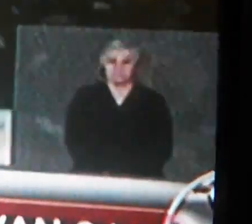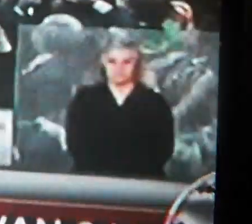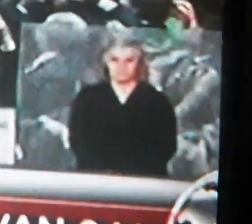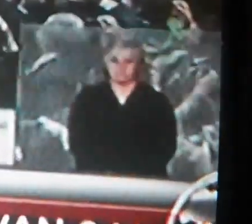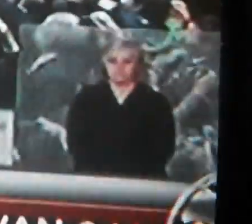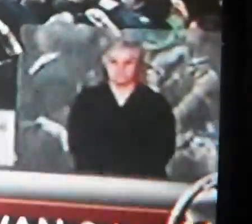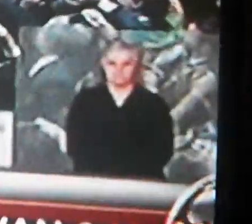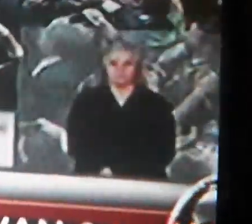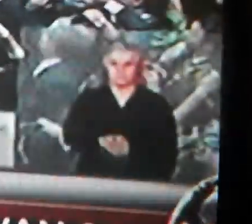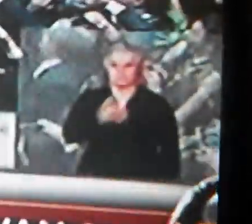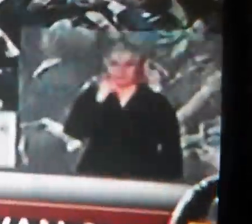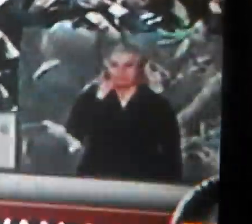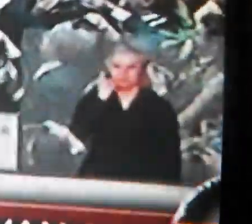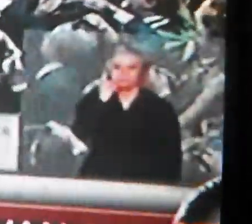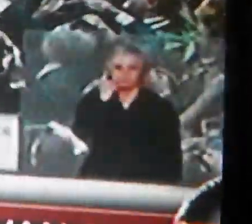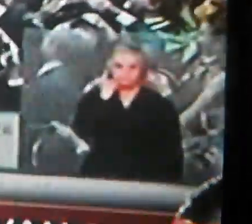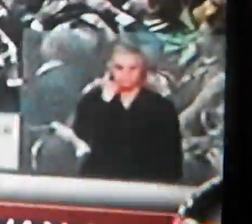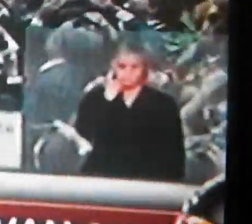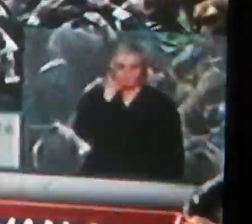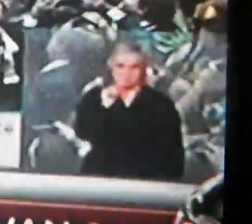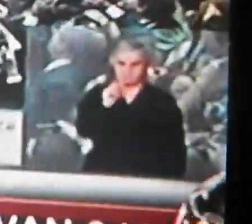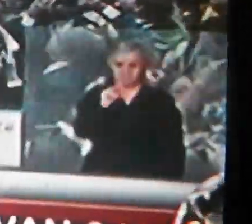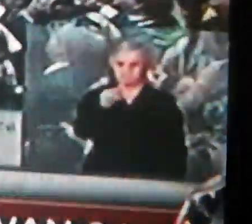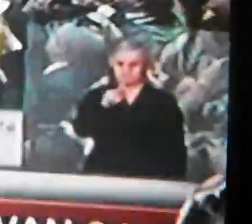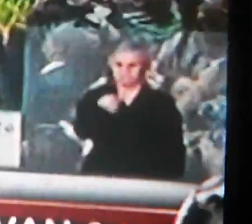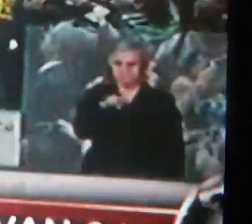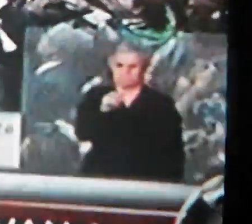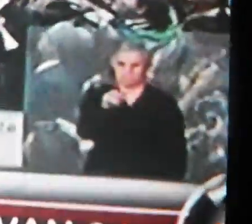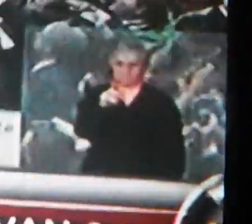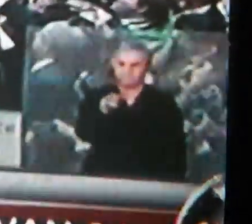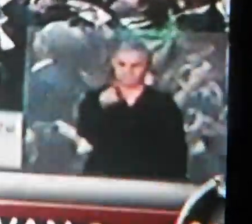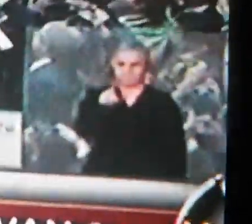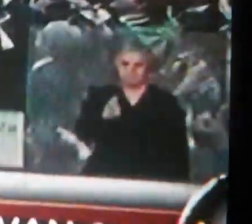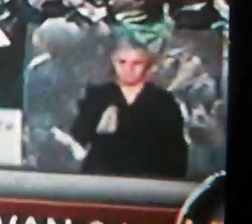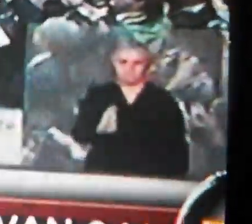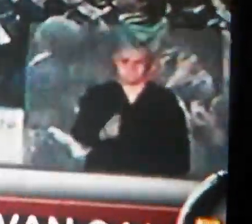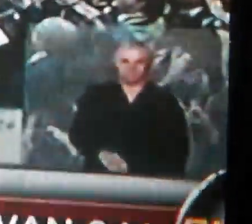votos. Deputado Bruno Araújo, do PSDB.